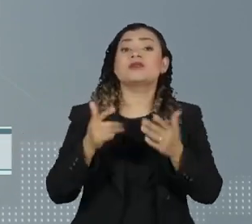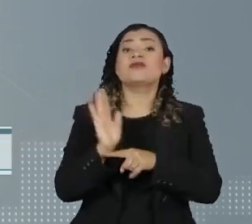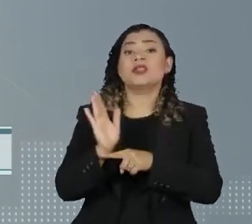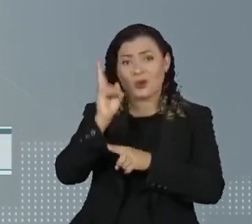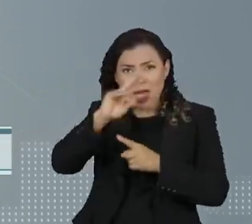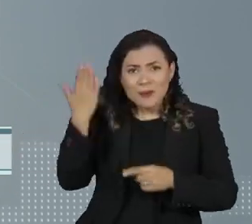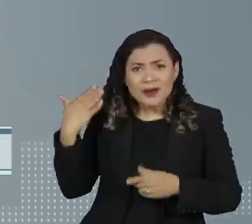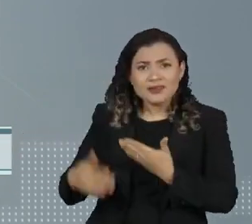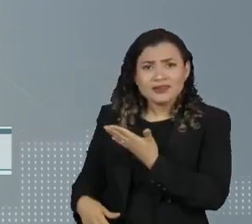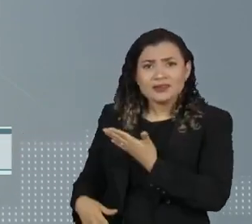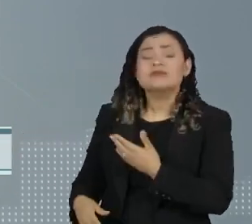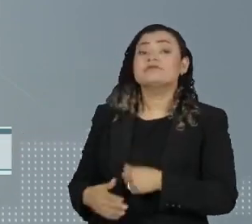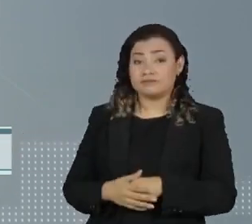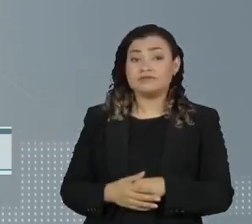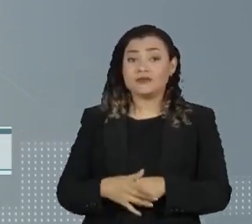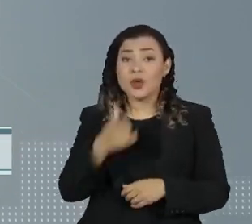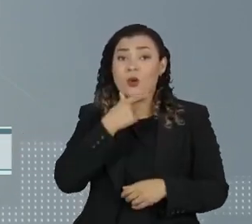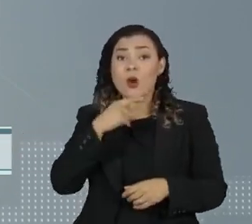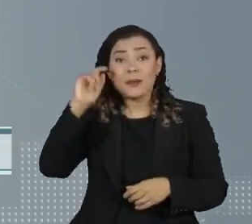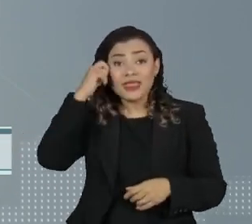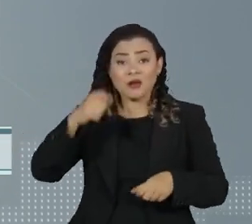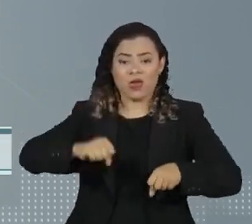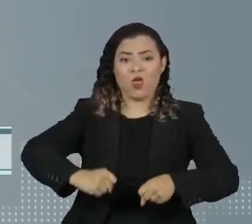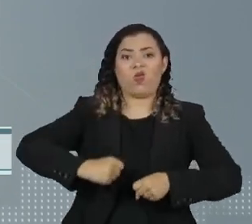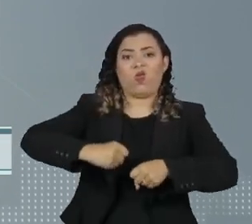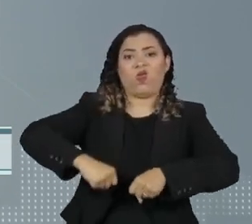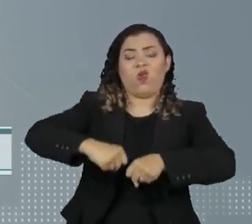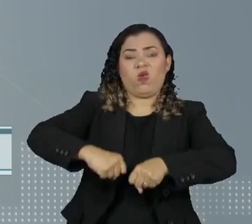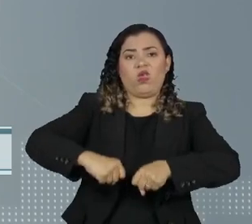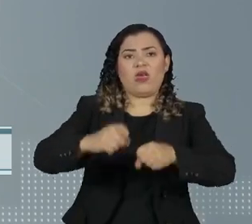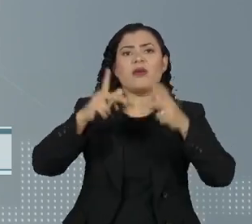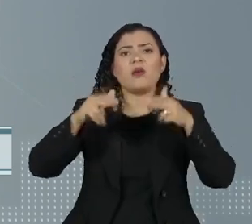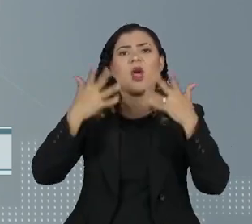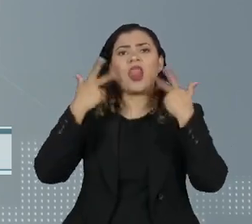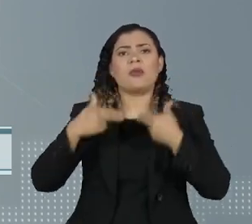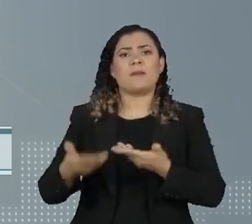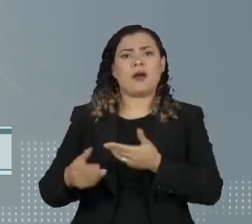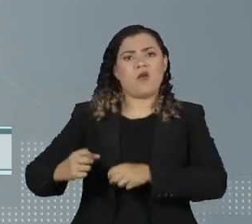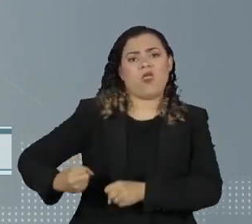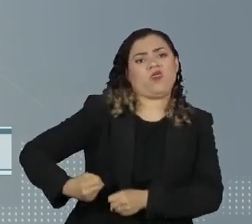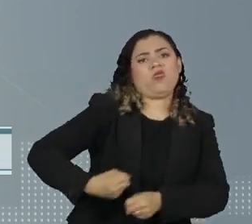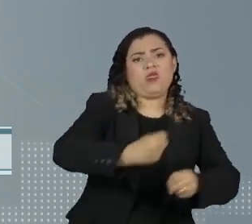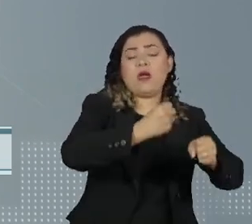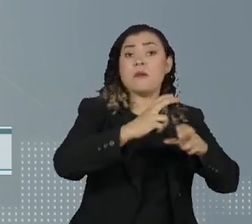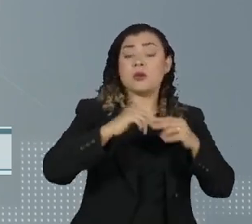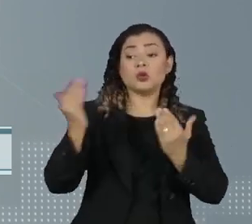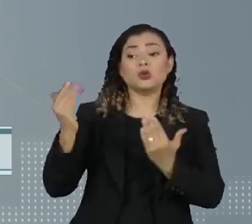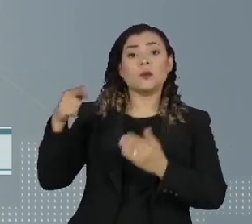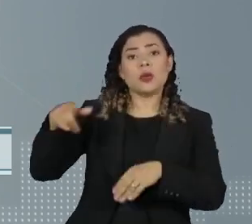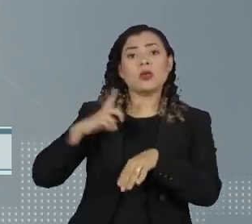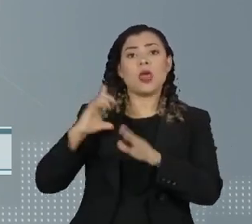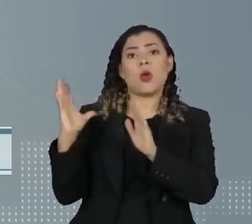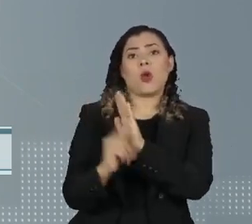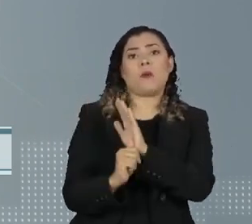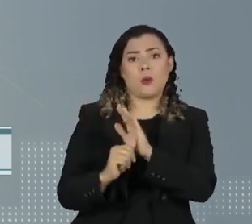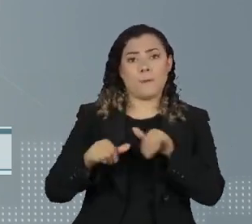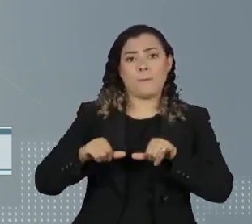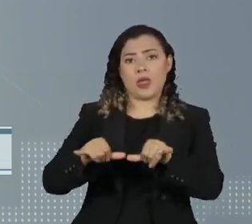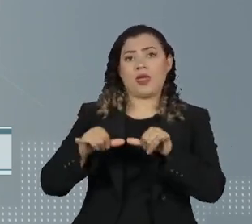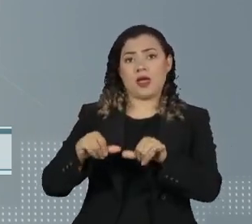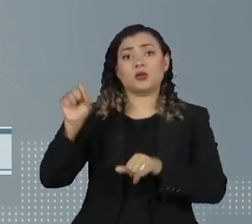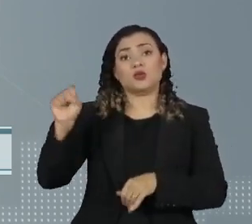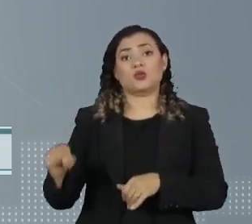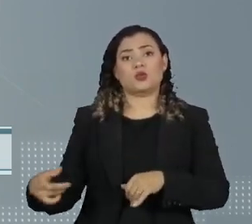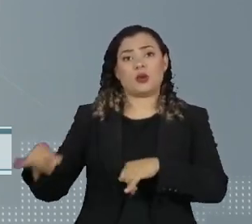vídeo em que policiais militares carregam um homem negro amarrado por cordas nos pés e nas mãos o suspeito teria praticado Furtos no mercado